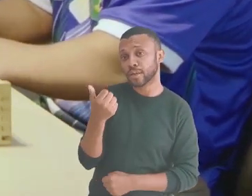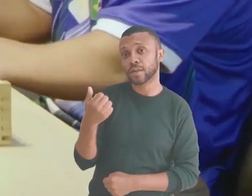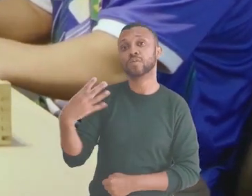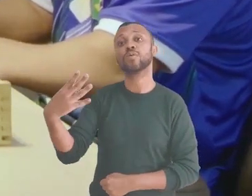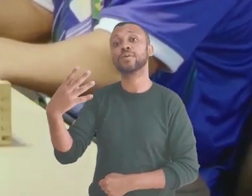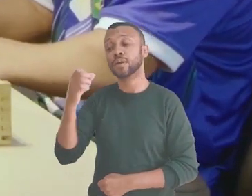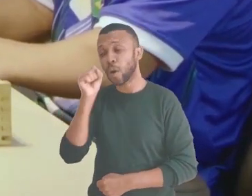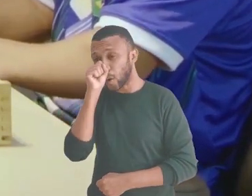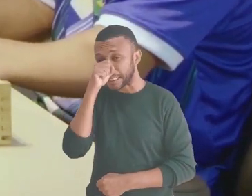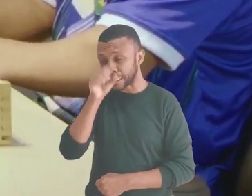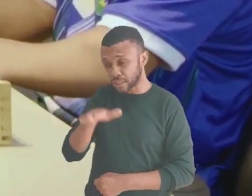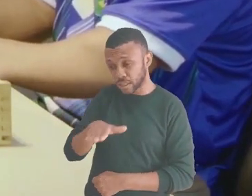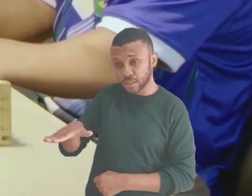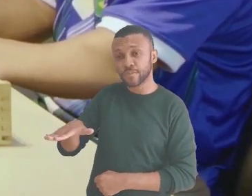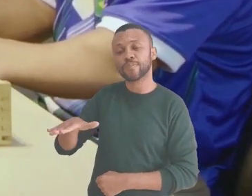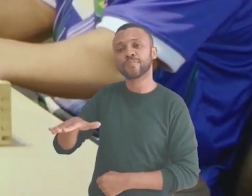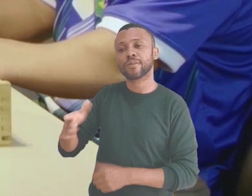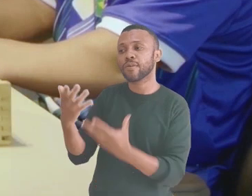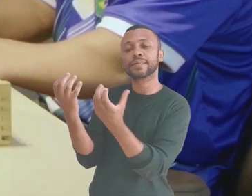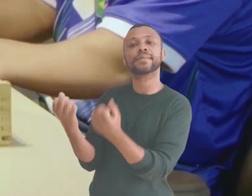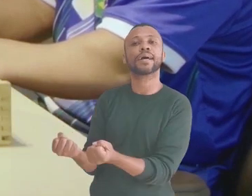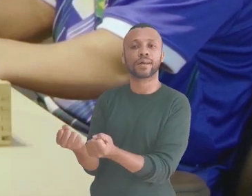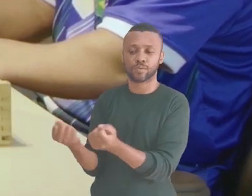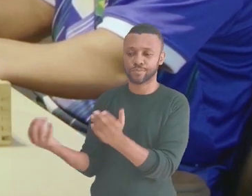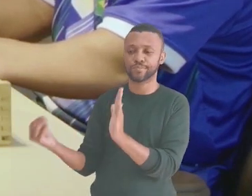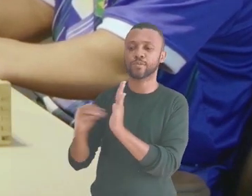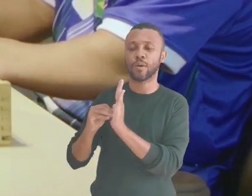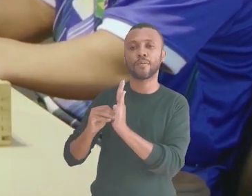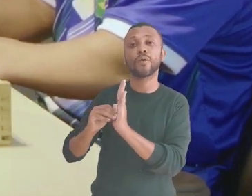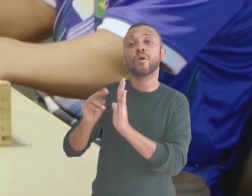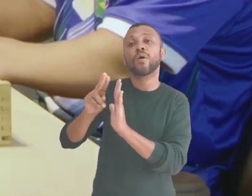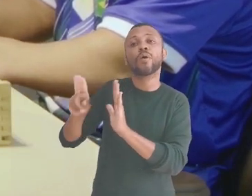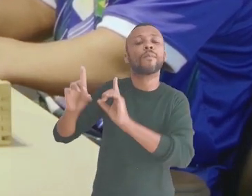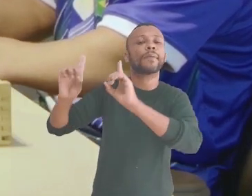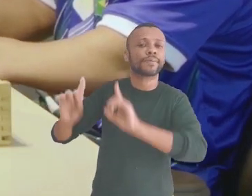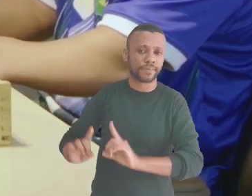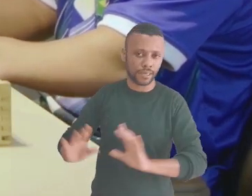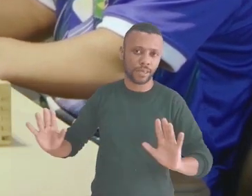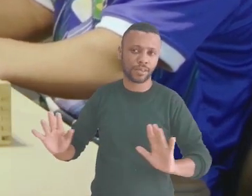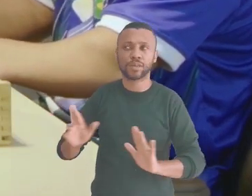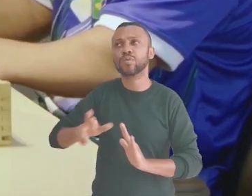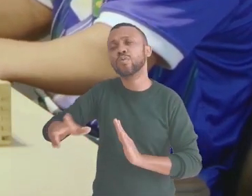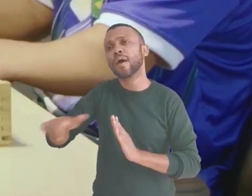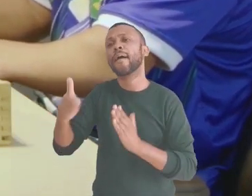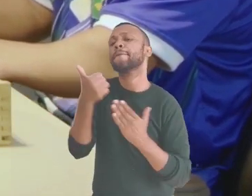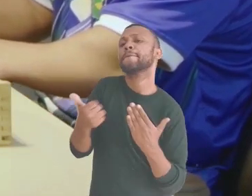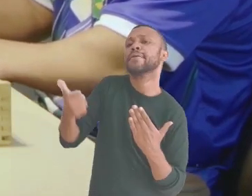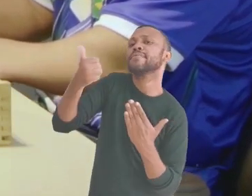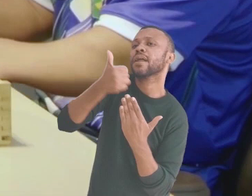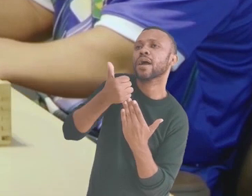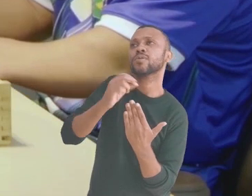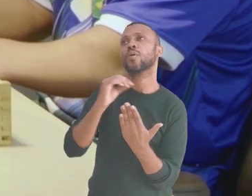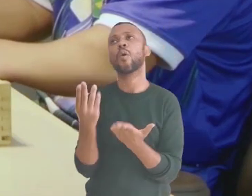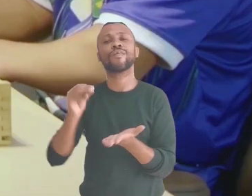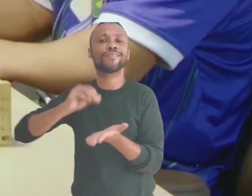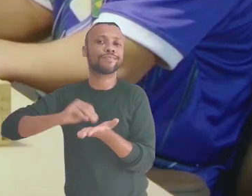foi incluído como deficiência. Assim como não é privilégio ou desprivilégio das pessoas com nanismo. Tá?